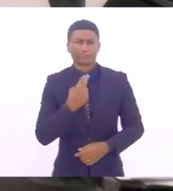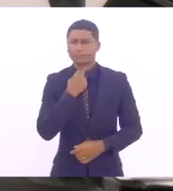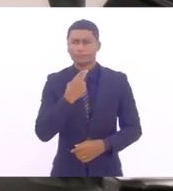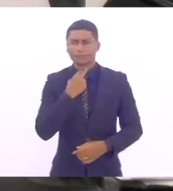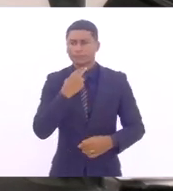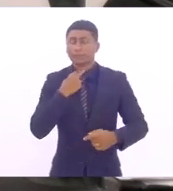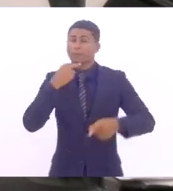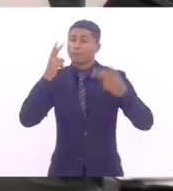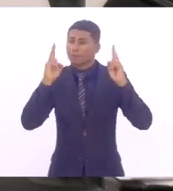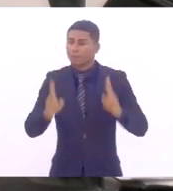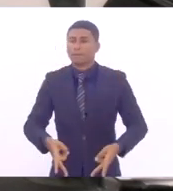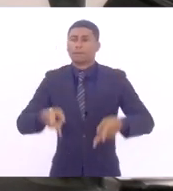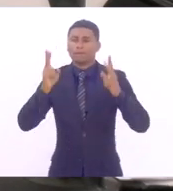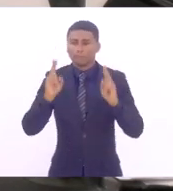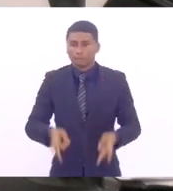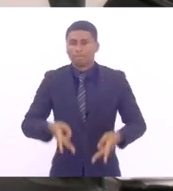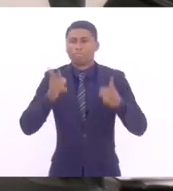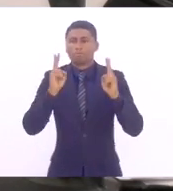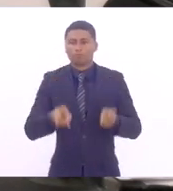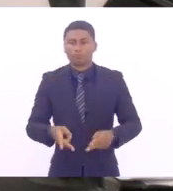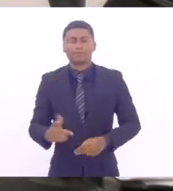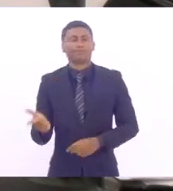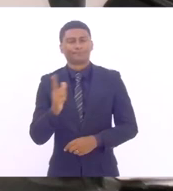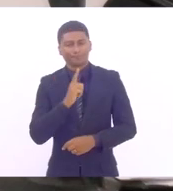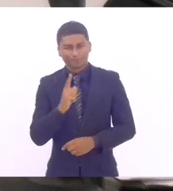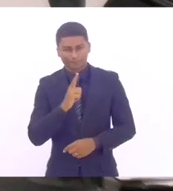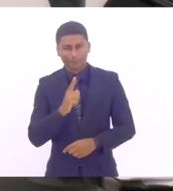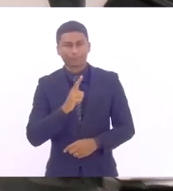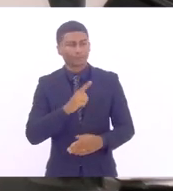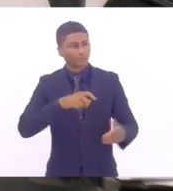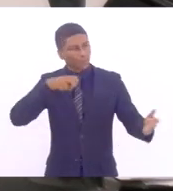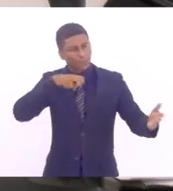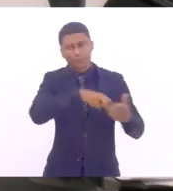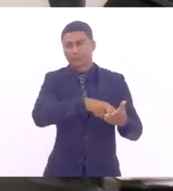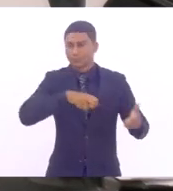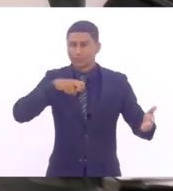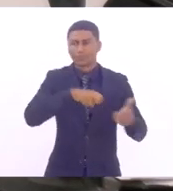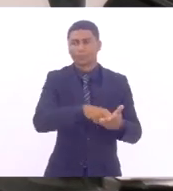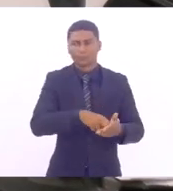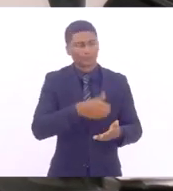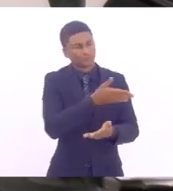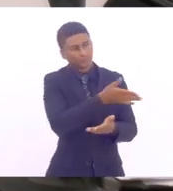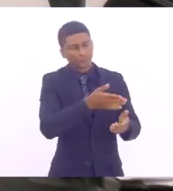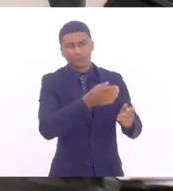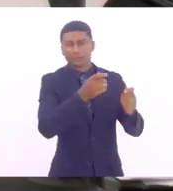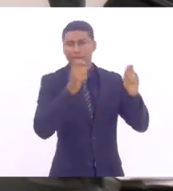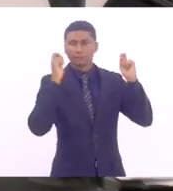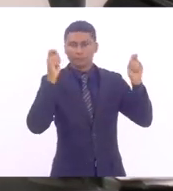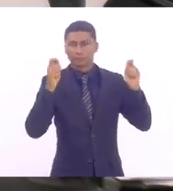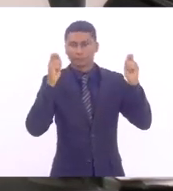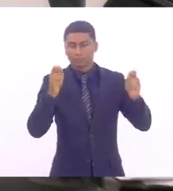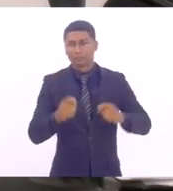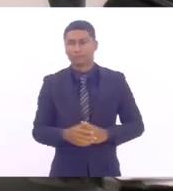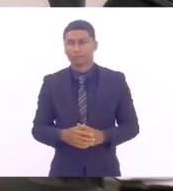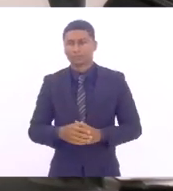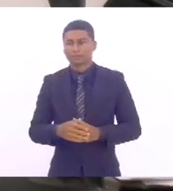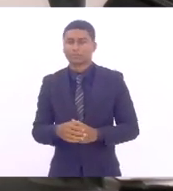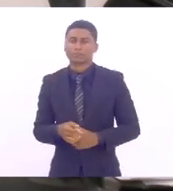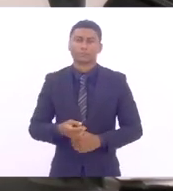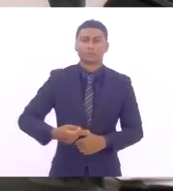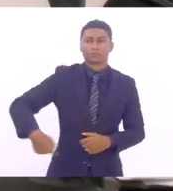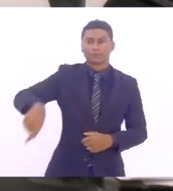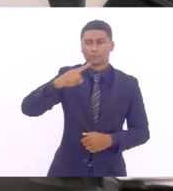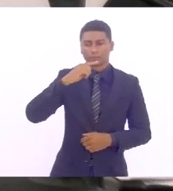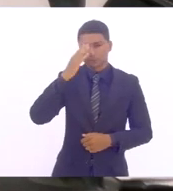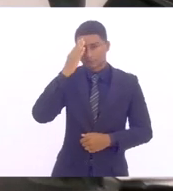punitivo que se coloca contra, em cima do torcedor. Sabemos, sim,